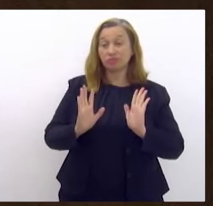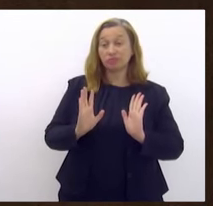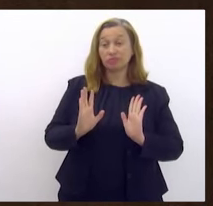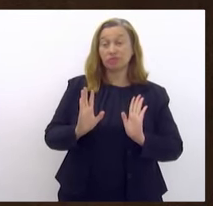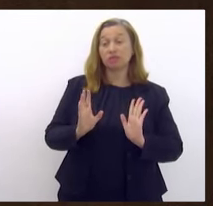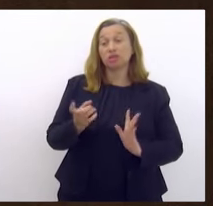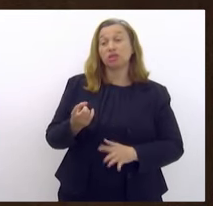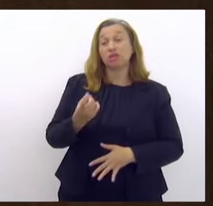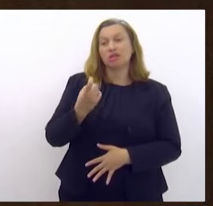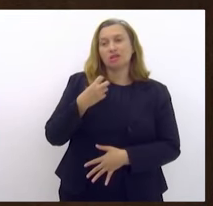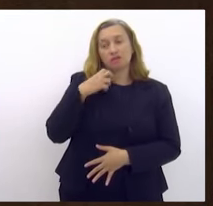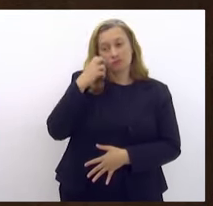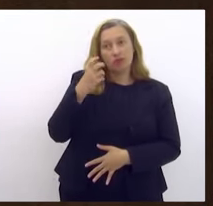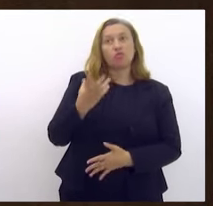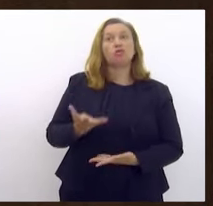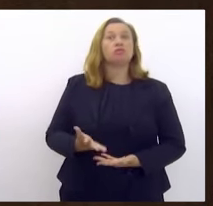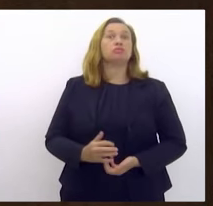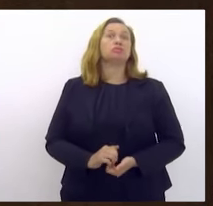constrangimentos.